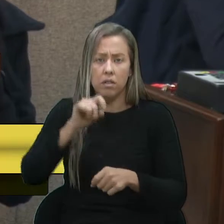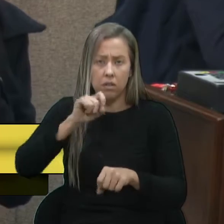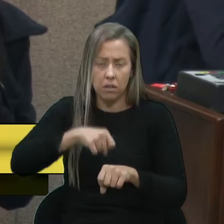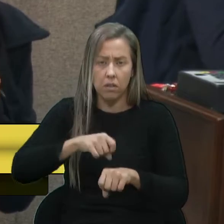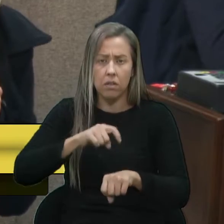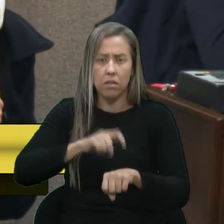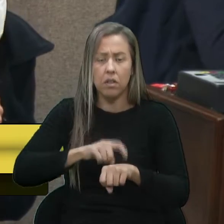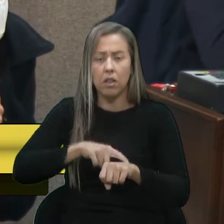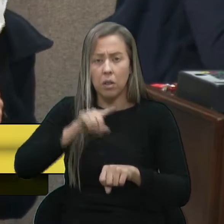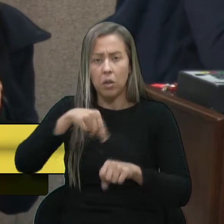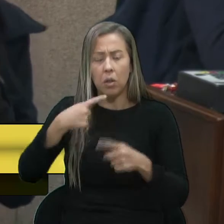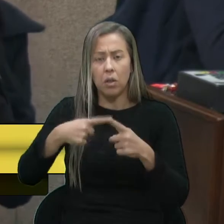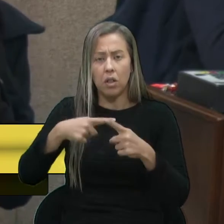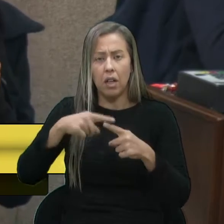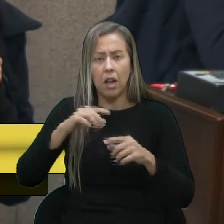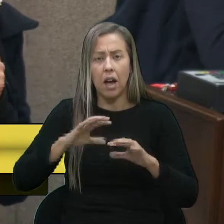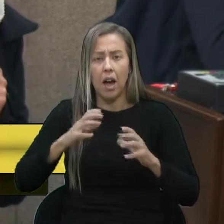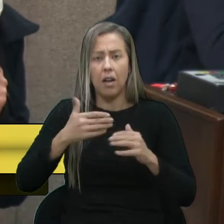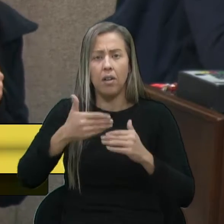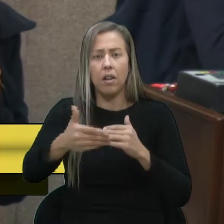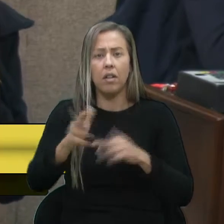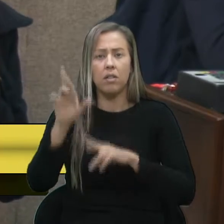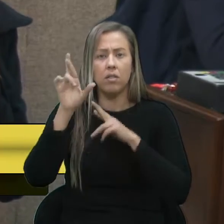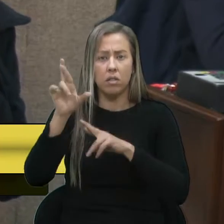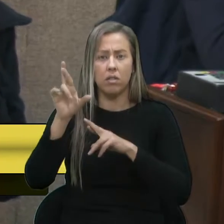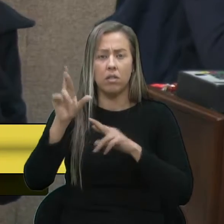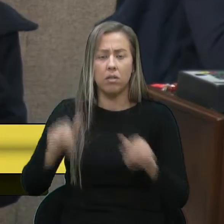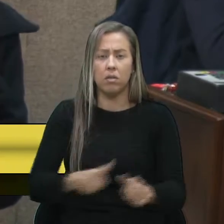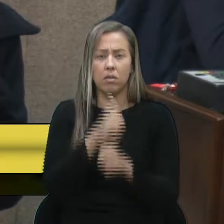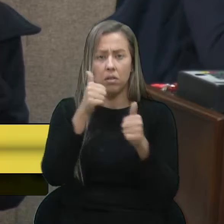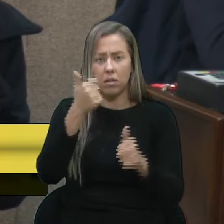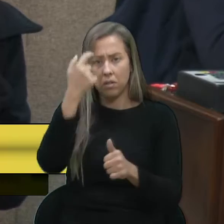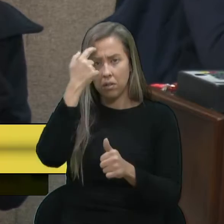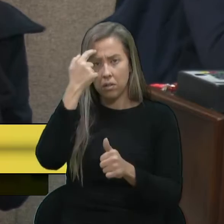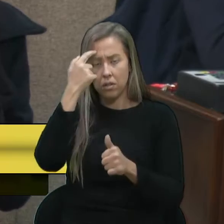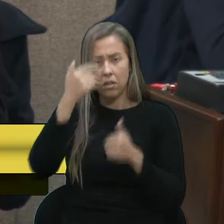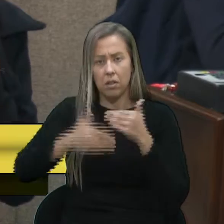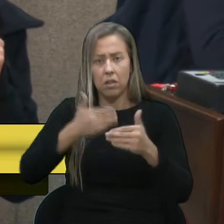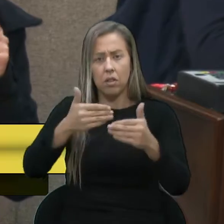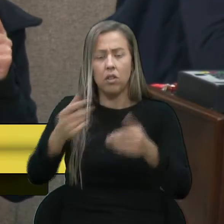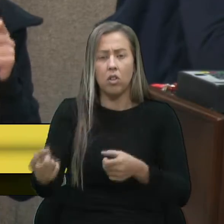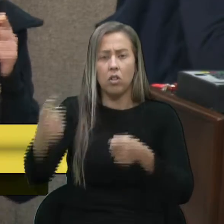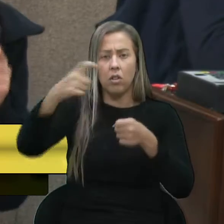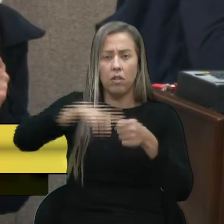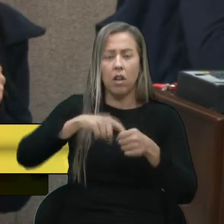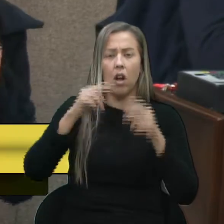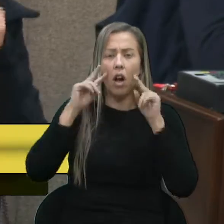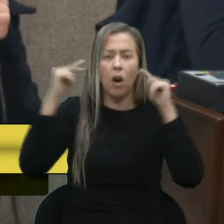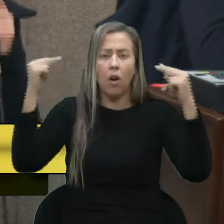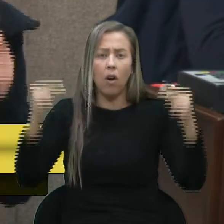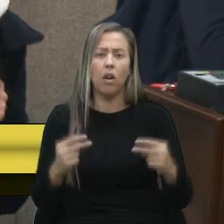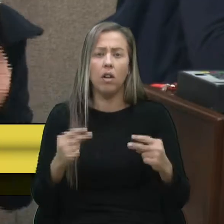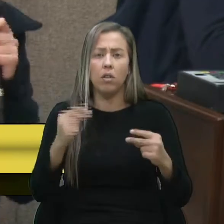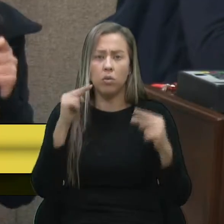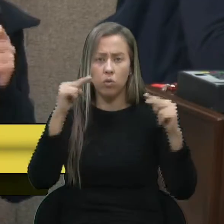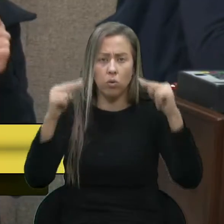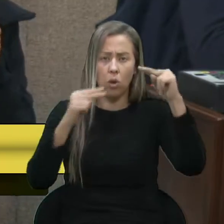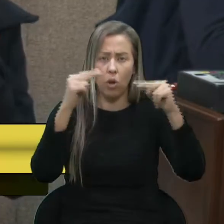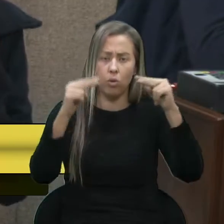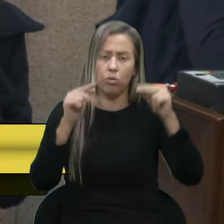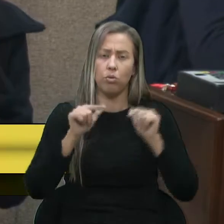Pois medidas assim nos dão esperança, nos fazem achar que nós voltaremos a olhar nos olhos